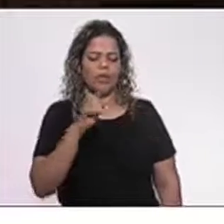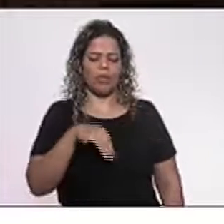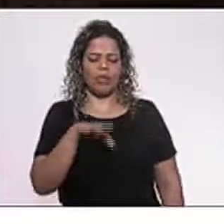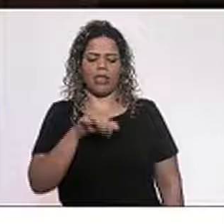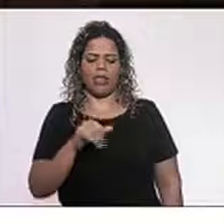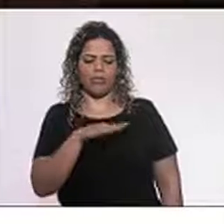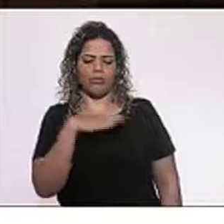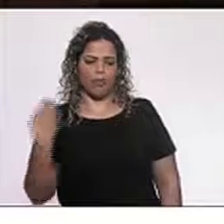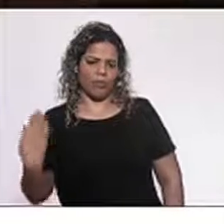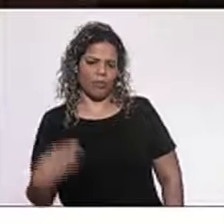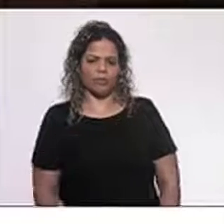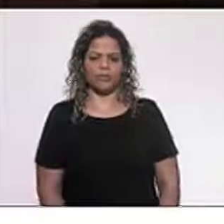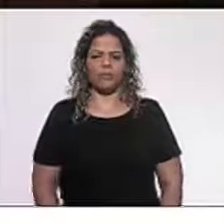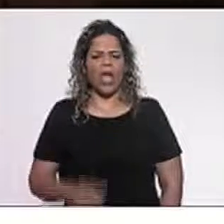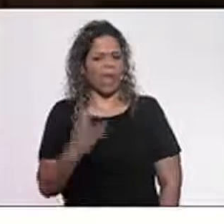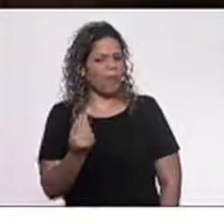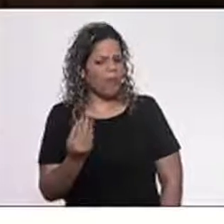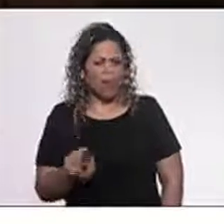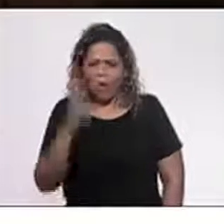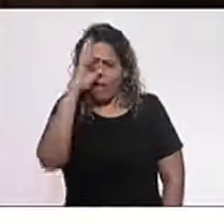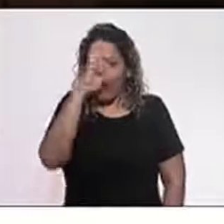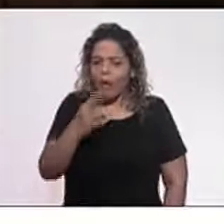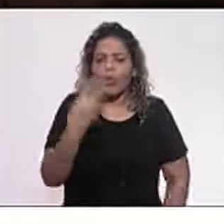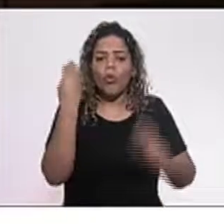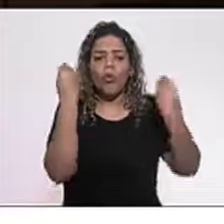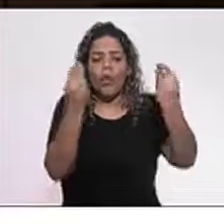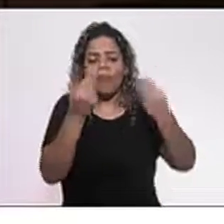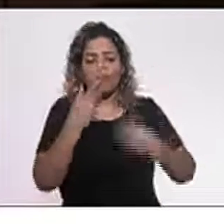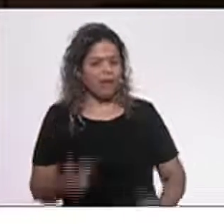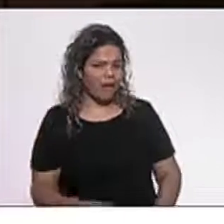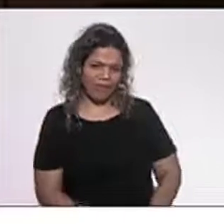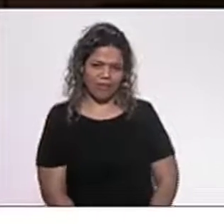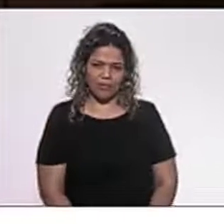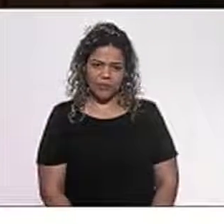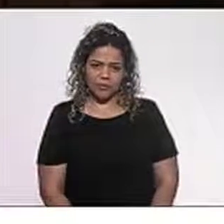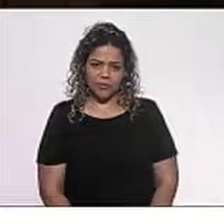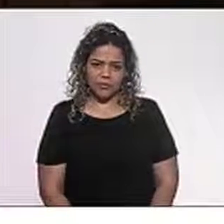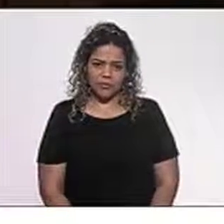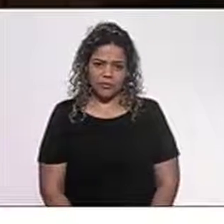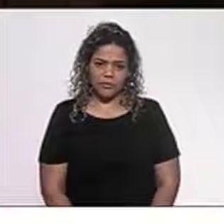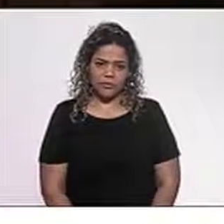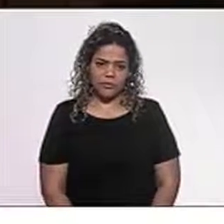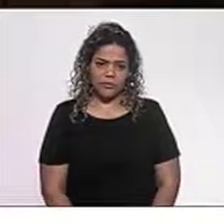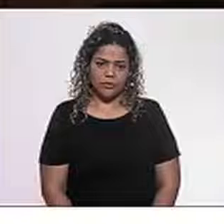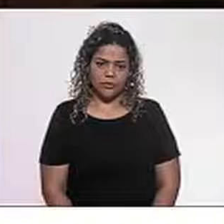morte. É muita irresponsabilidade dizer isso aqui.